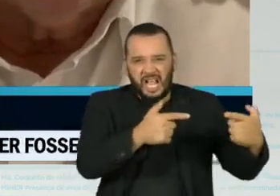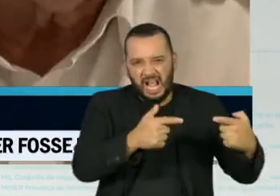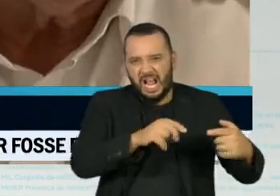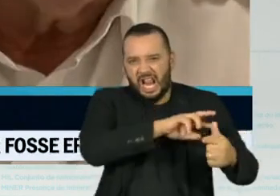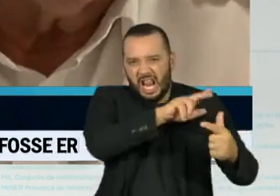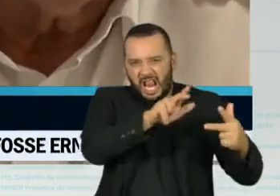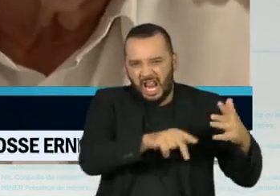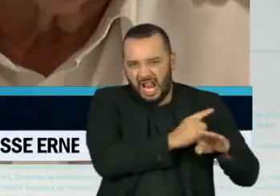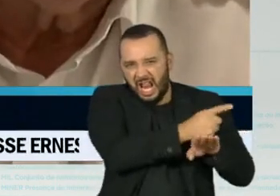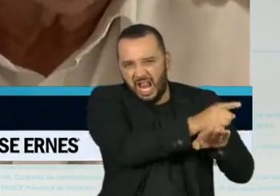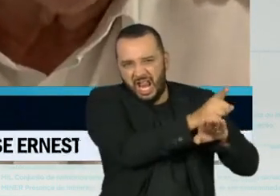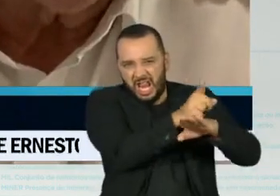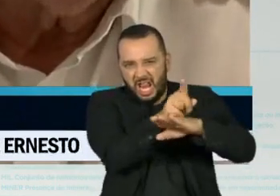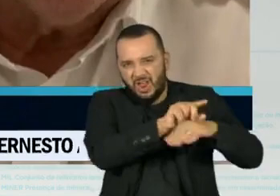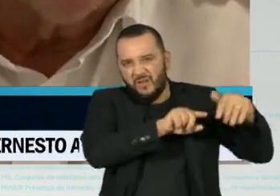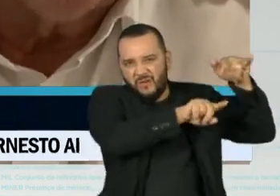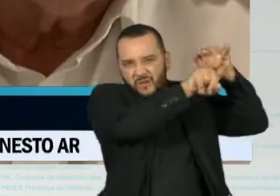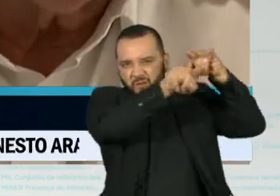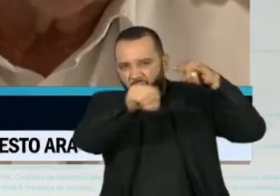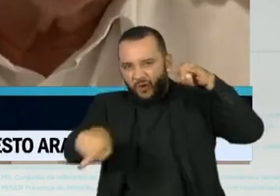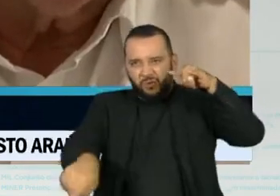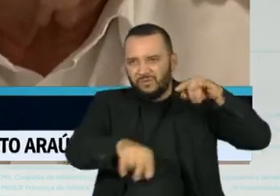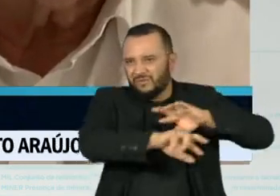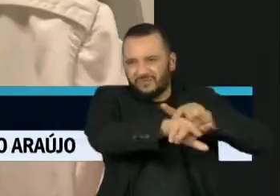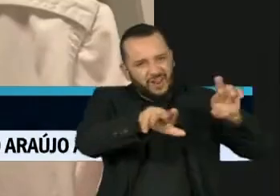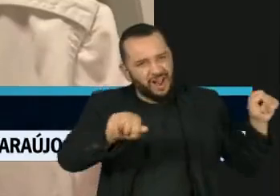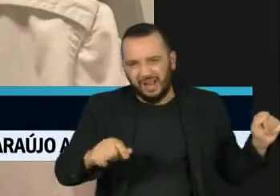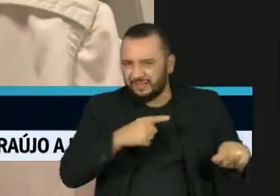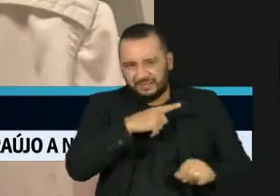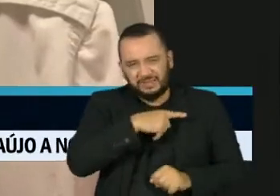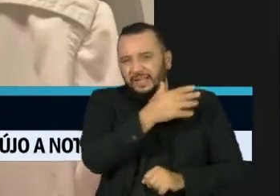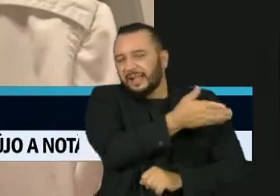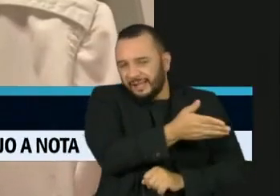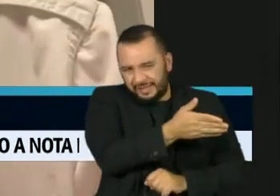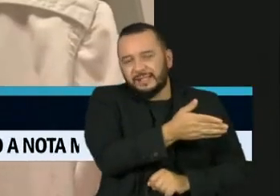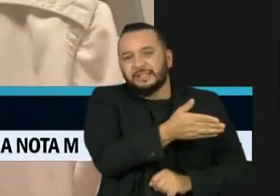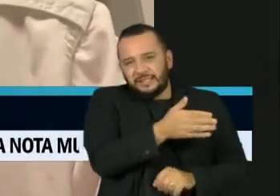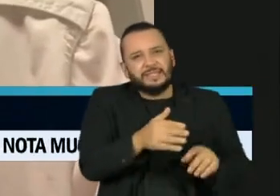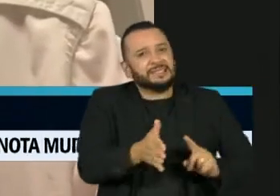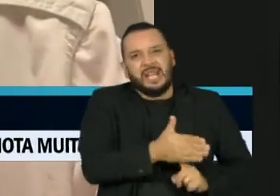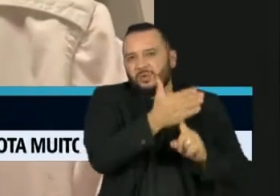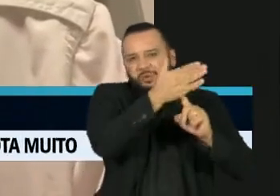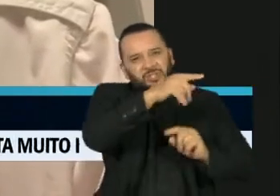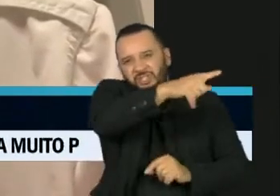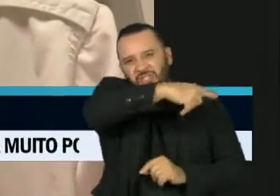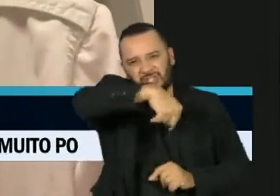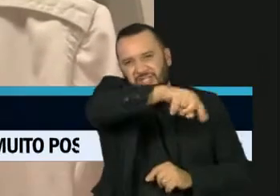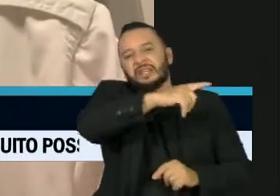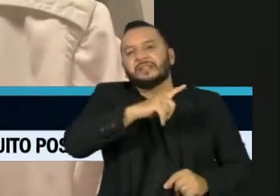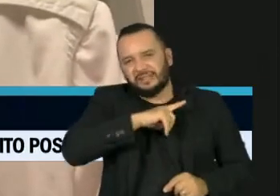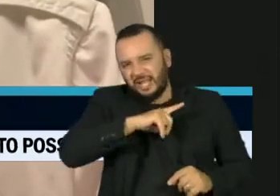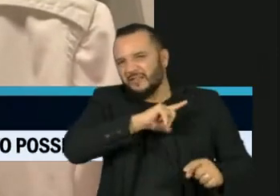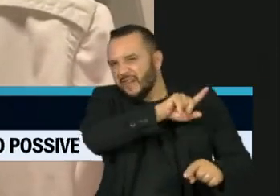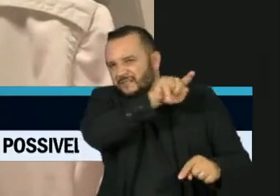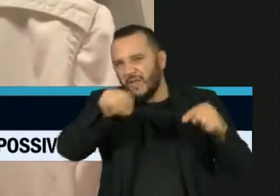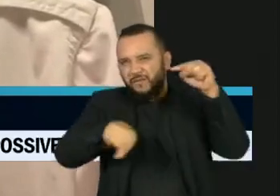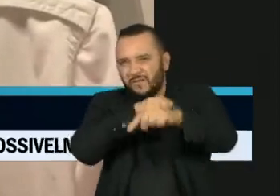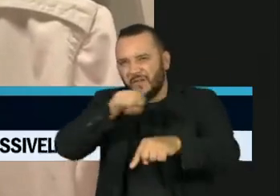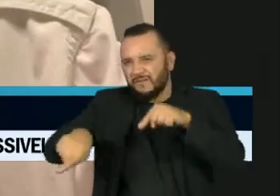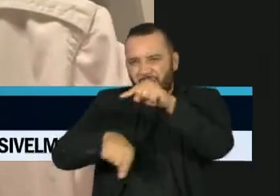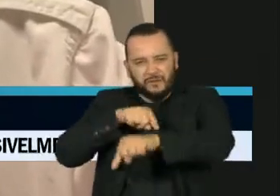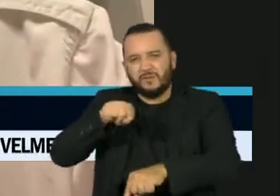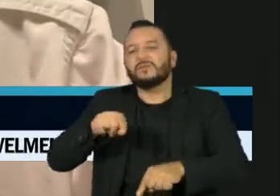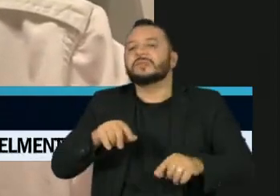absoluto, não só em termos de tamanho, mas também em termos de sofisticação tecnológica, disponibilidade de armamentos de